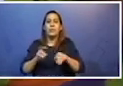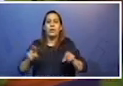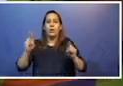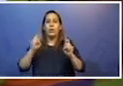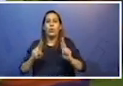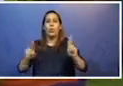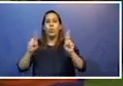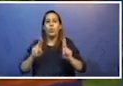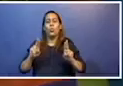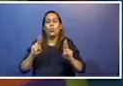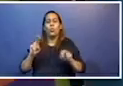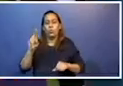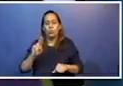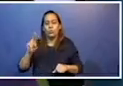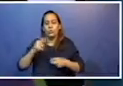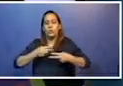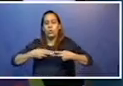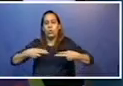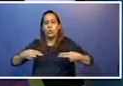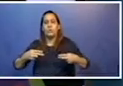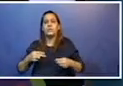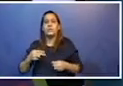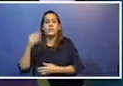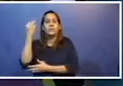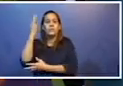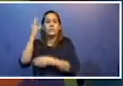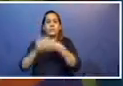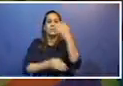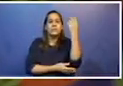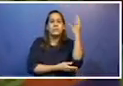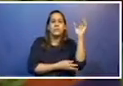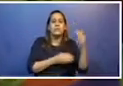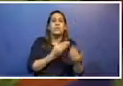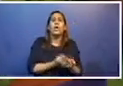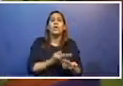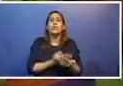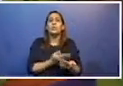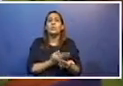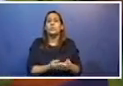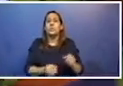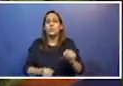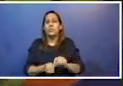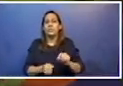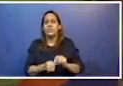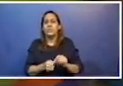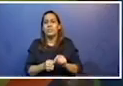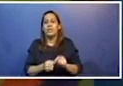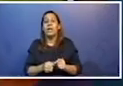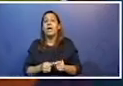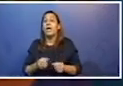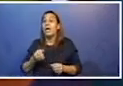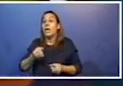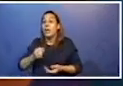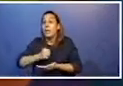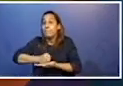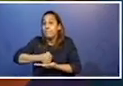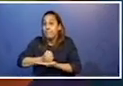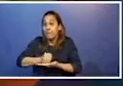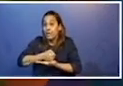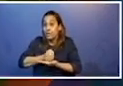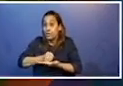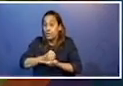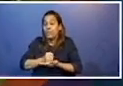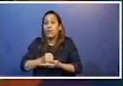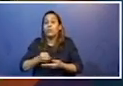natureza. Muitos pesquisadores estudam as plantas para a fabricação de medicamentos, produtos